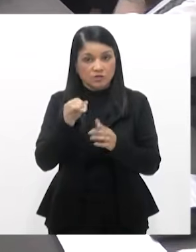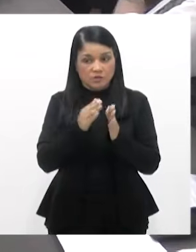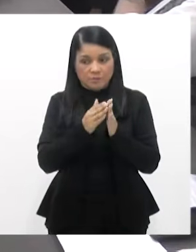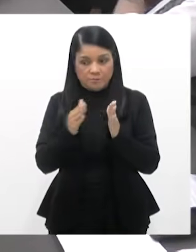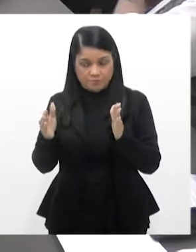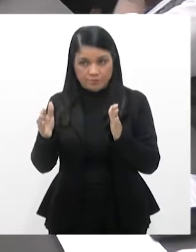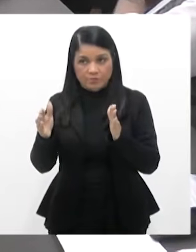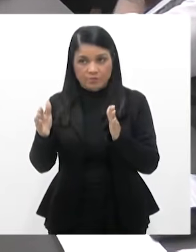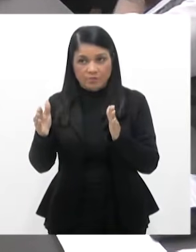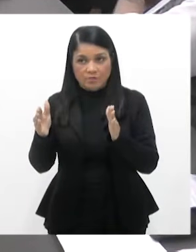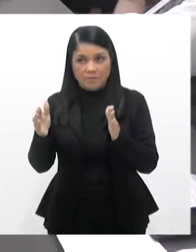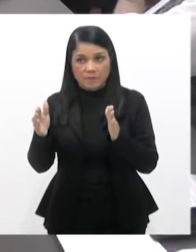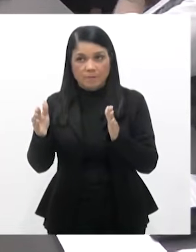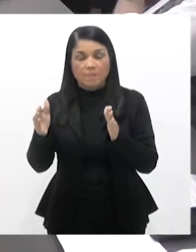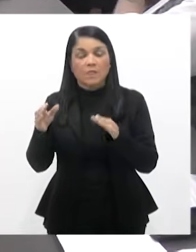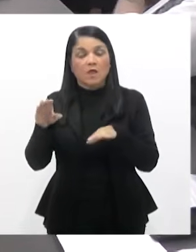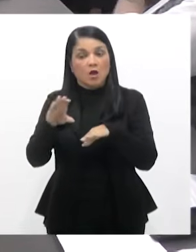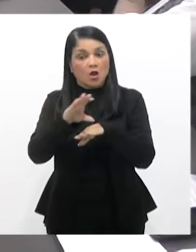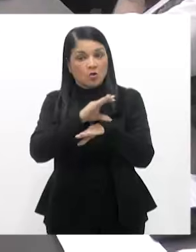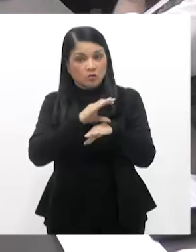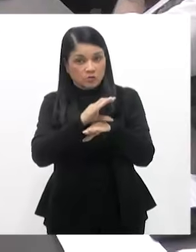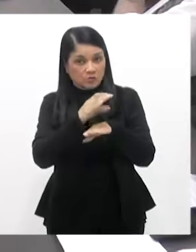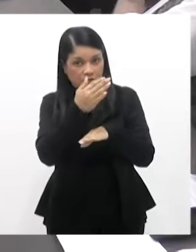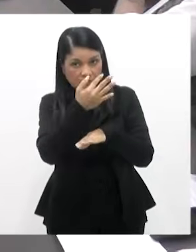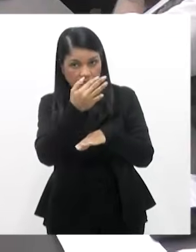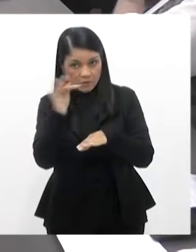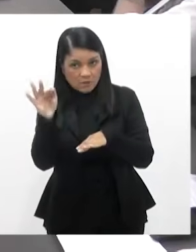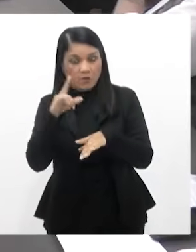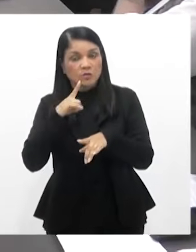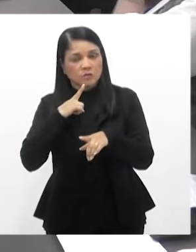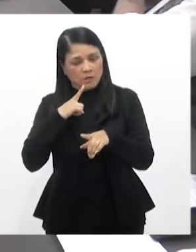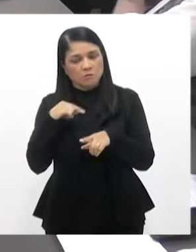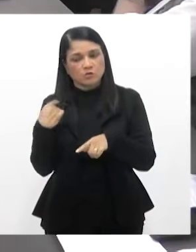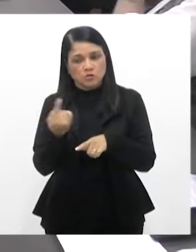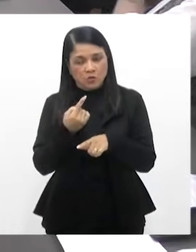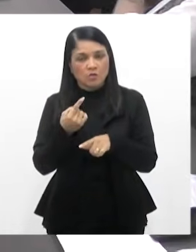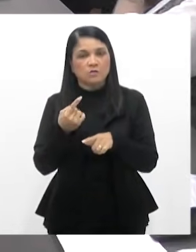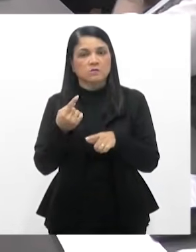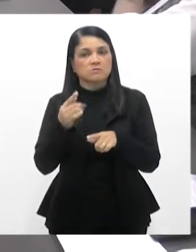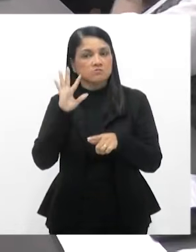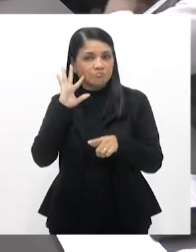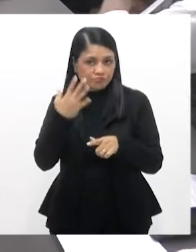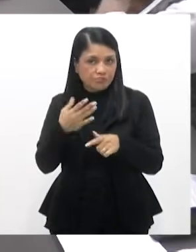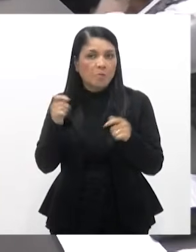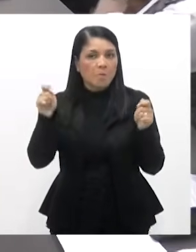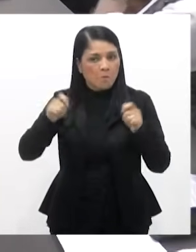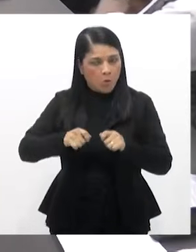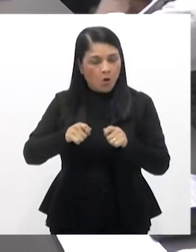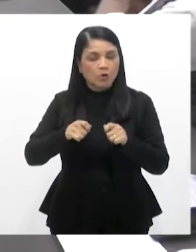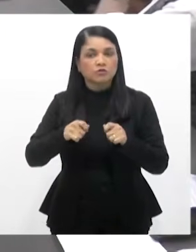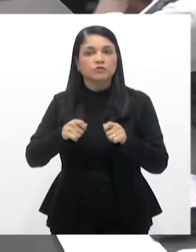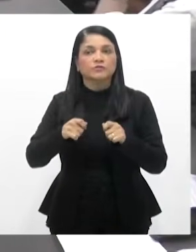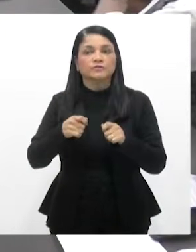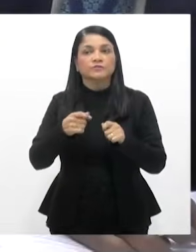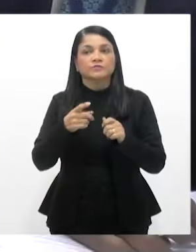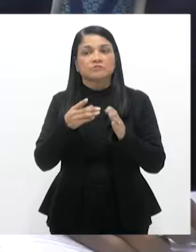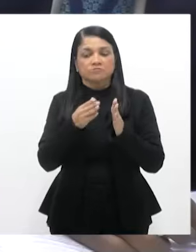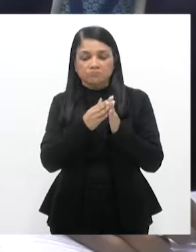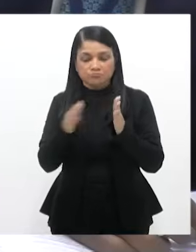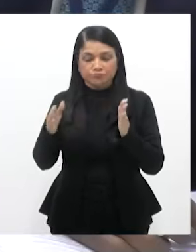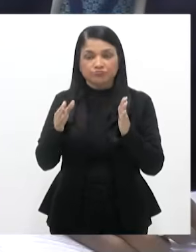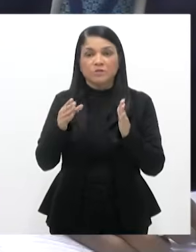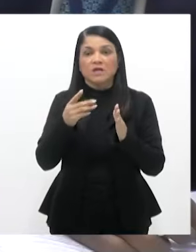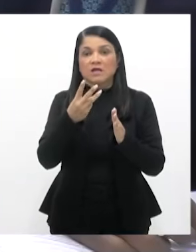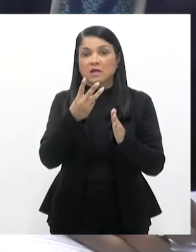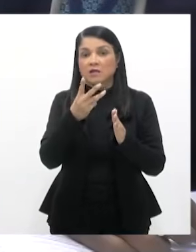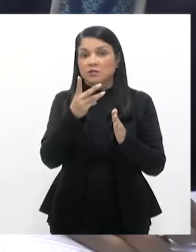a 30 gente dias. regulou o que está na Constituição Federal, e aí temos habilidade para isso, que é um PLC, dizendo, cravando que é 30 dias. É isso, aqui está 30 dias. Então,